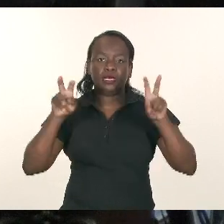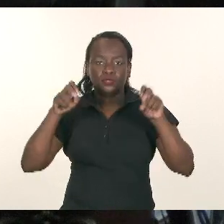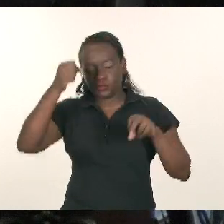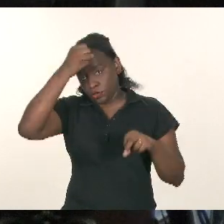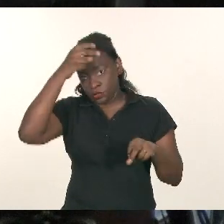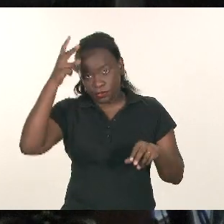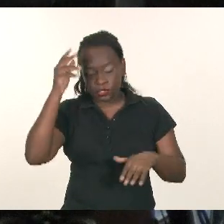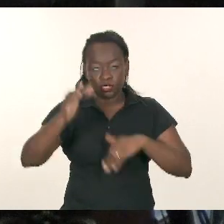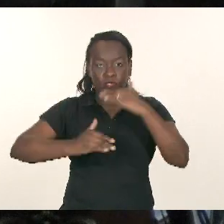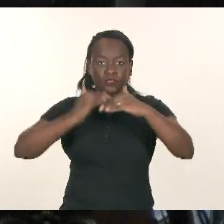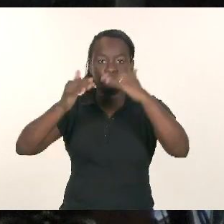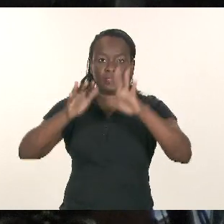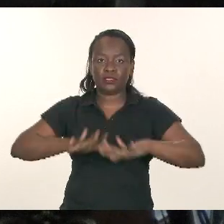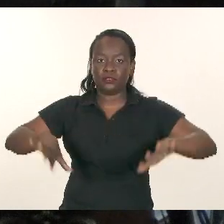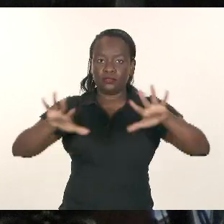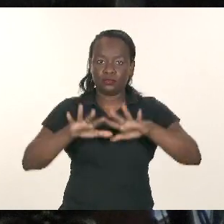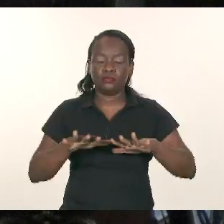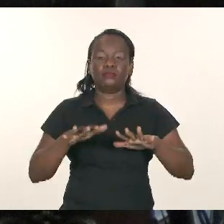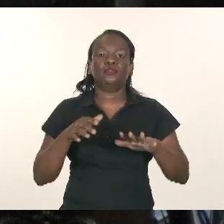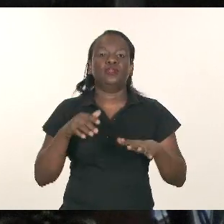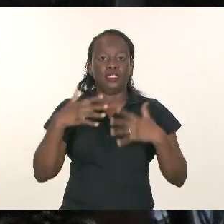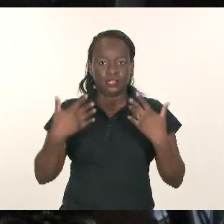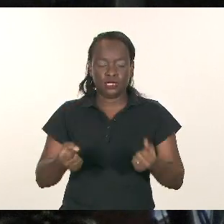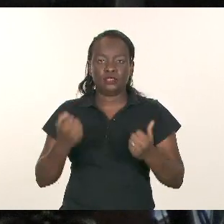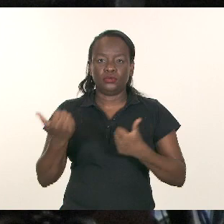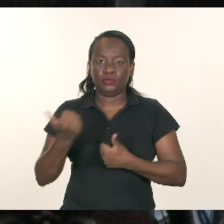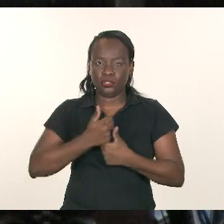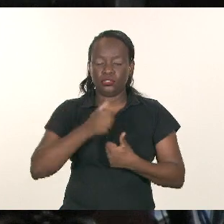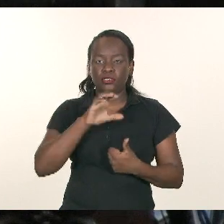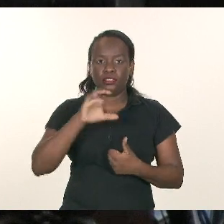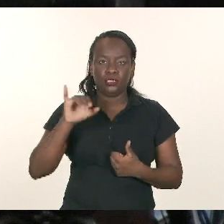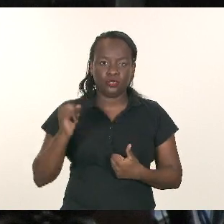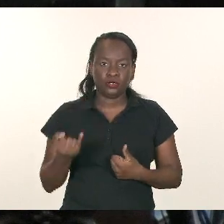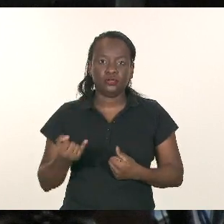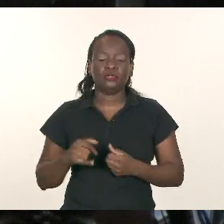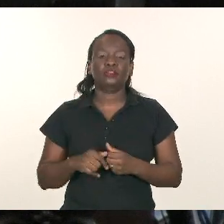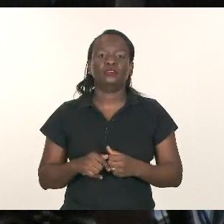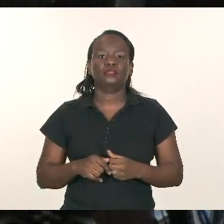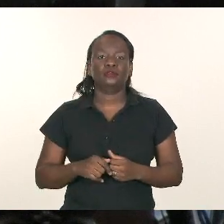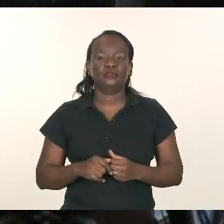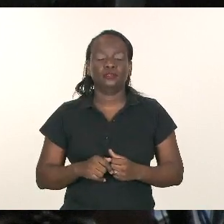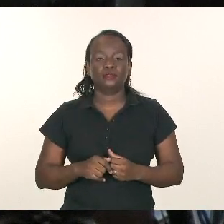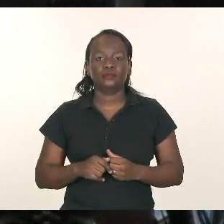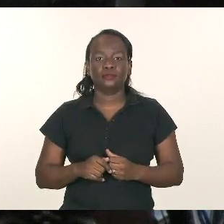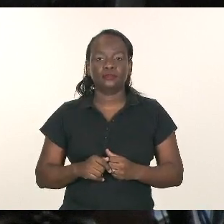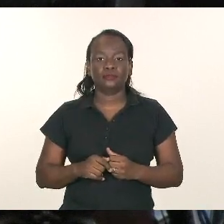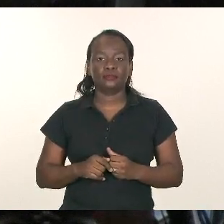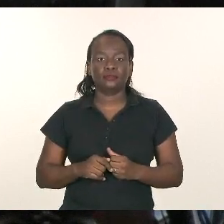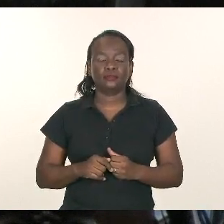Municipais e Desenvolvimento Regional, favorável com o substituto da Comissão de Constituição e Justiça.